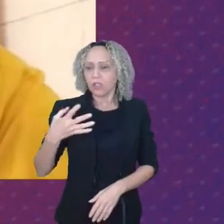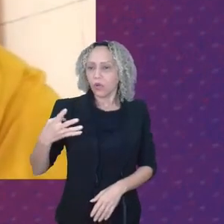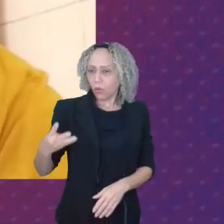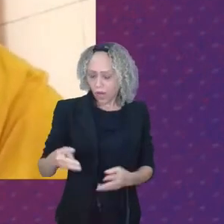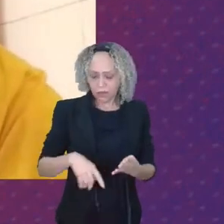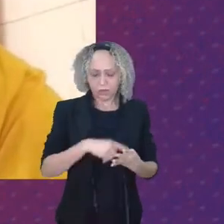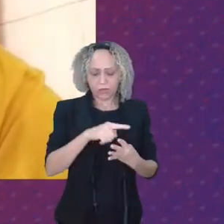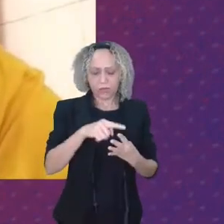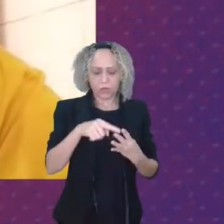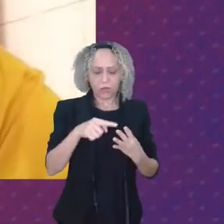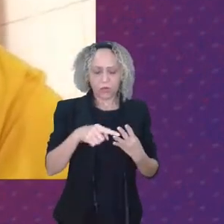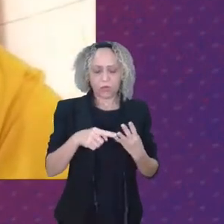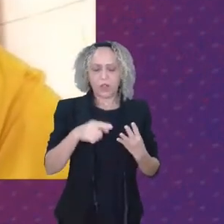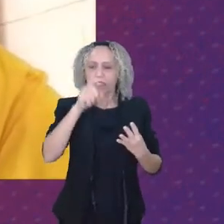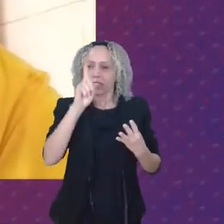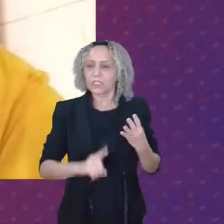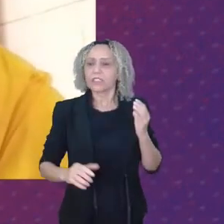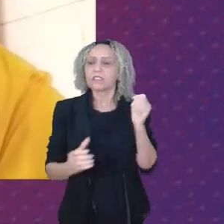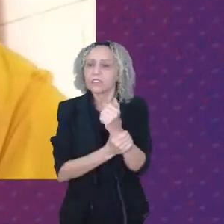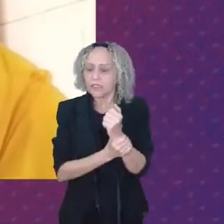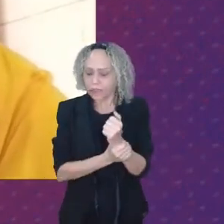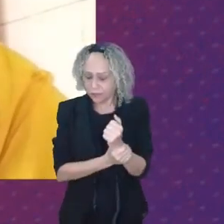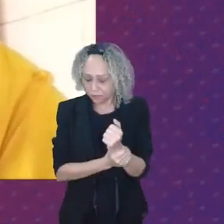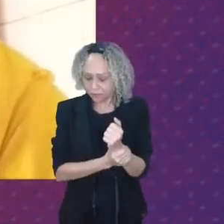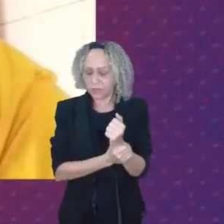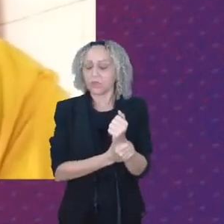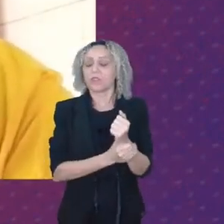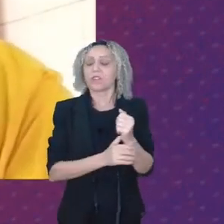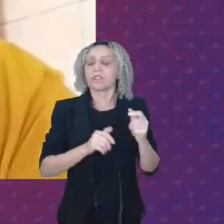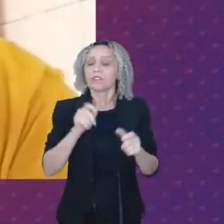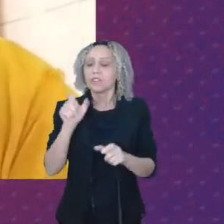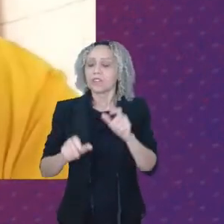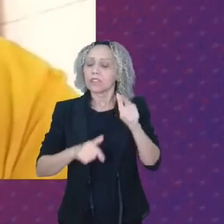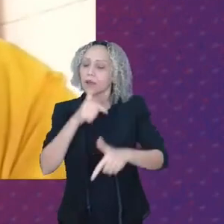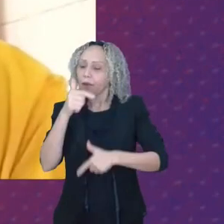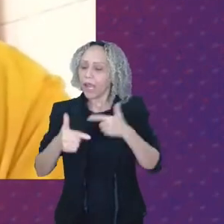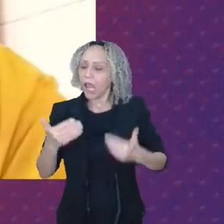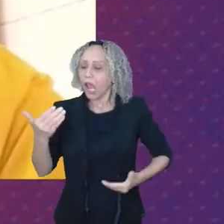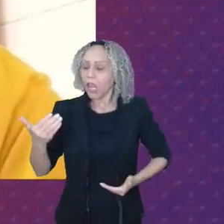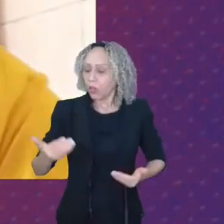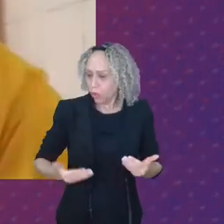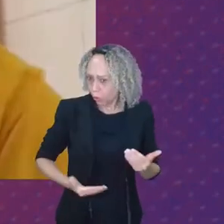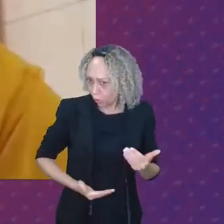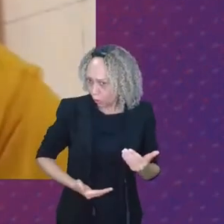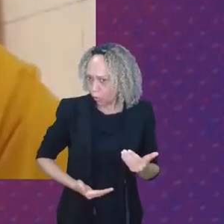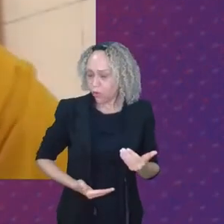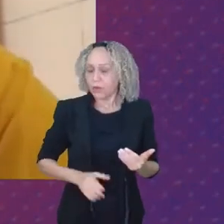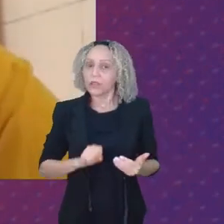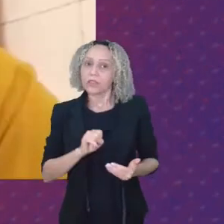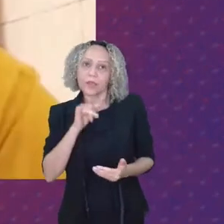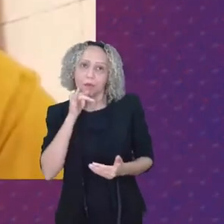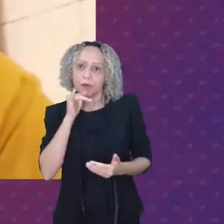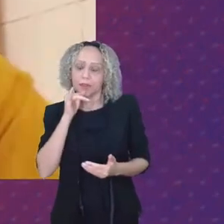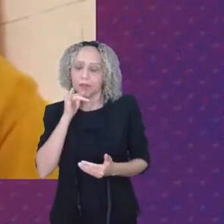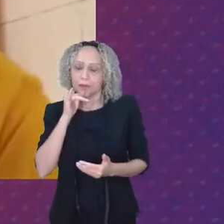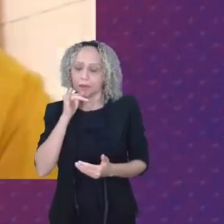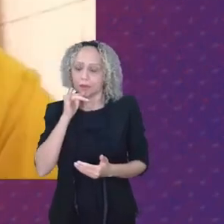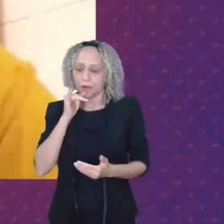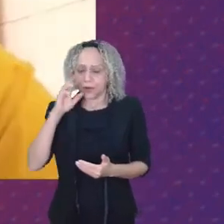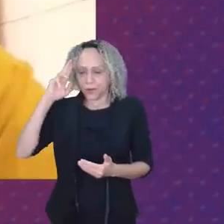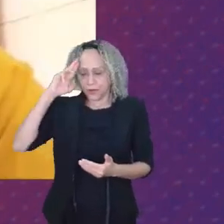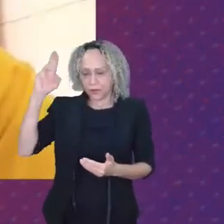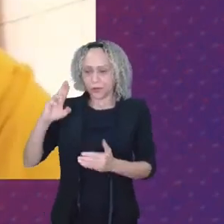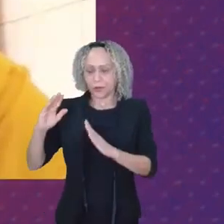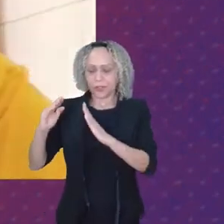foi estabilidade da trabalhadora doméstica gestante. Se por acaso o empregador demitir, ele pode